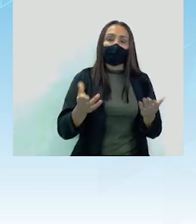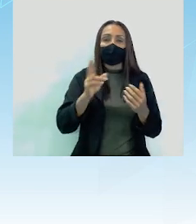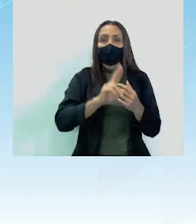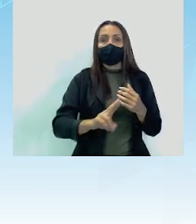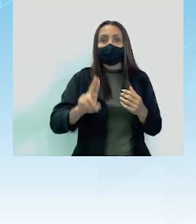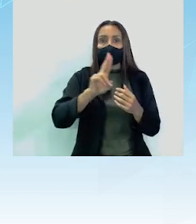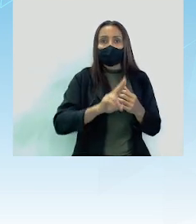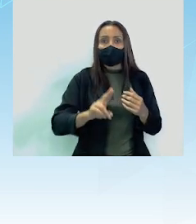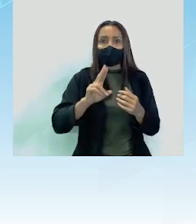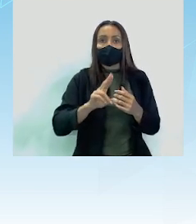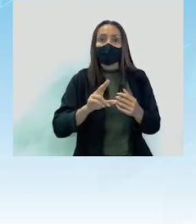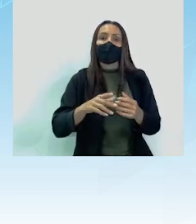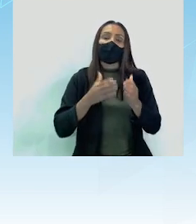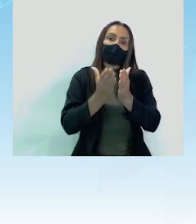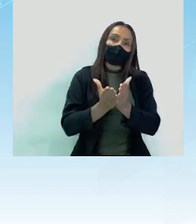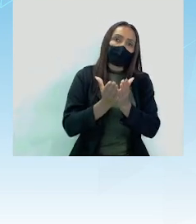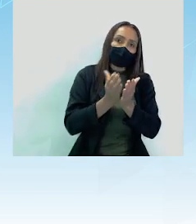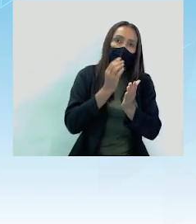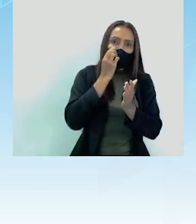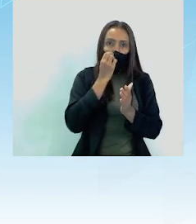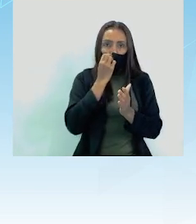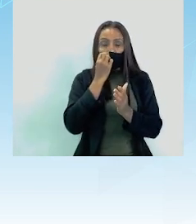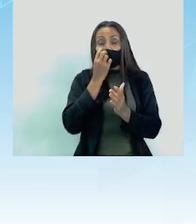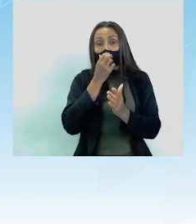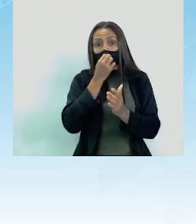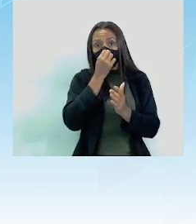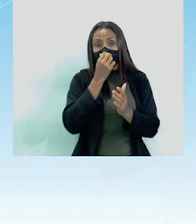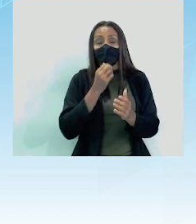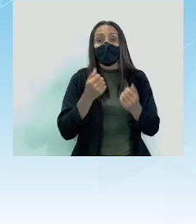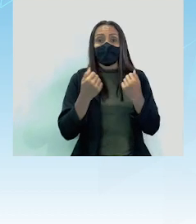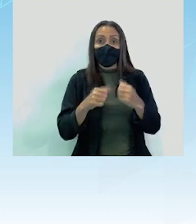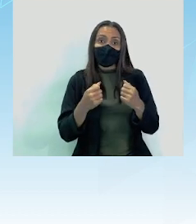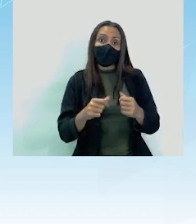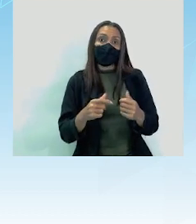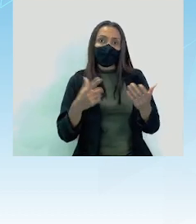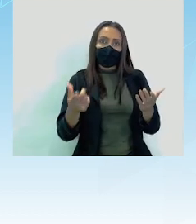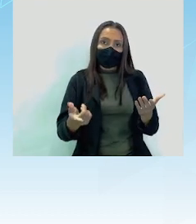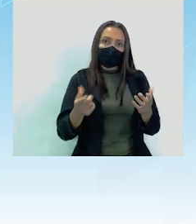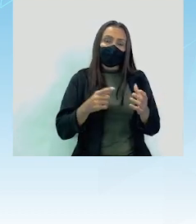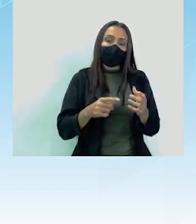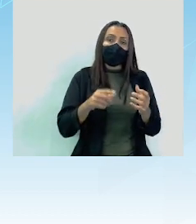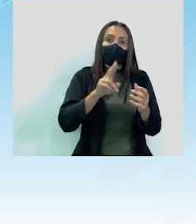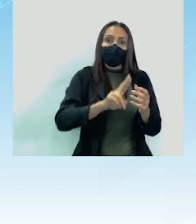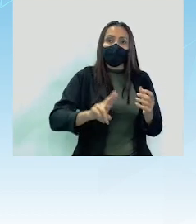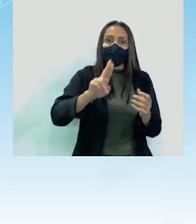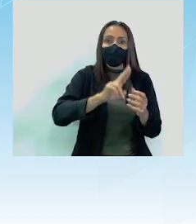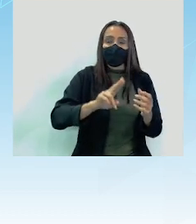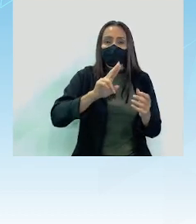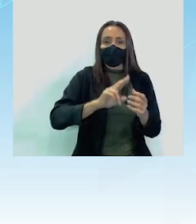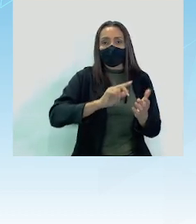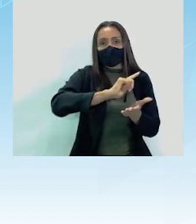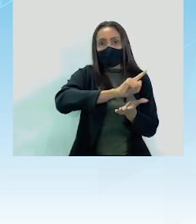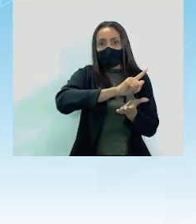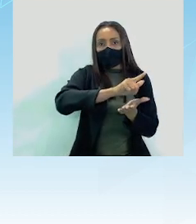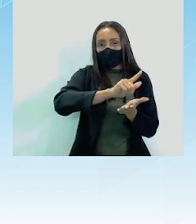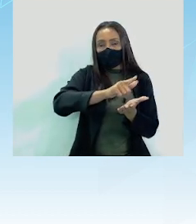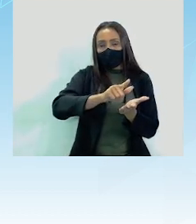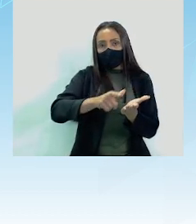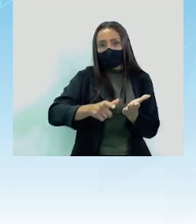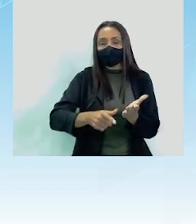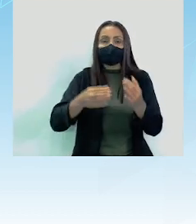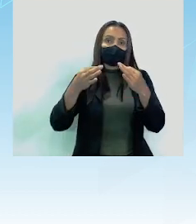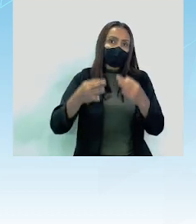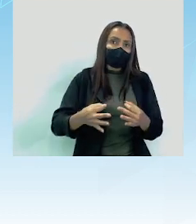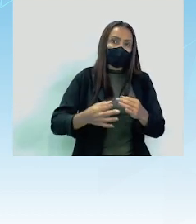Ou seja, para praticar o trekking você tem que entender de navegação de forma manual, né? Usar ali o azimuth, a bússola direitinho para